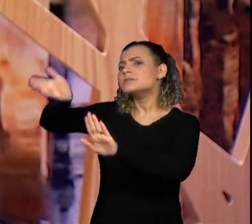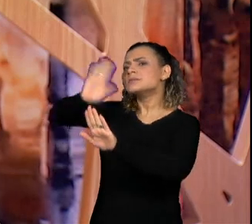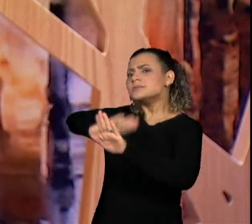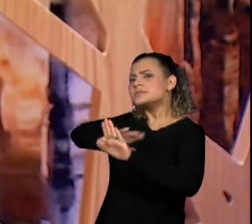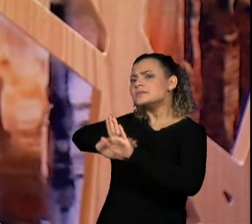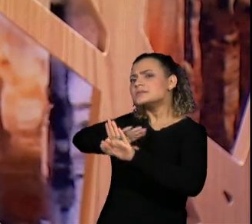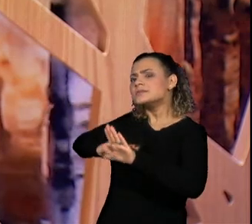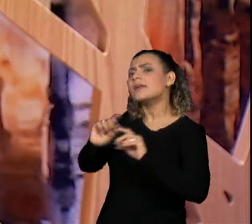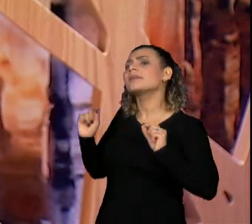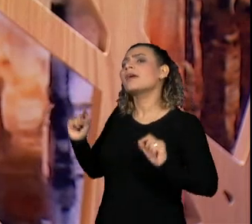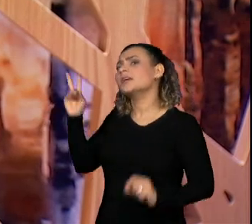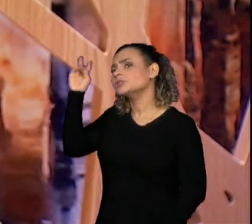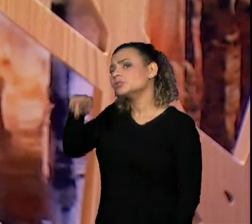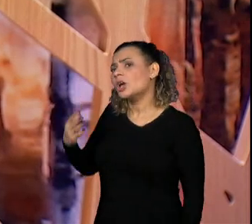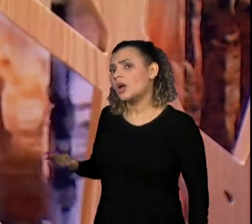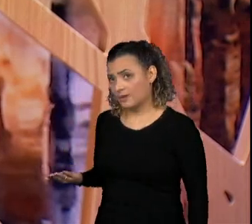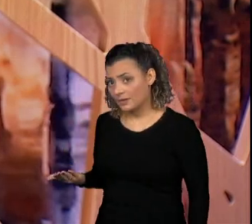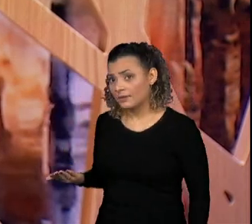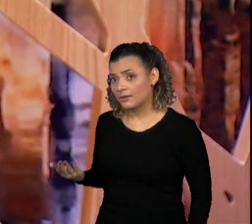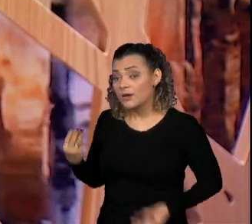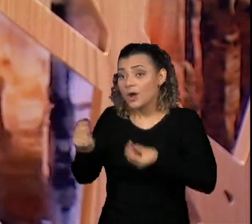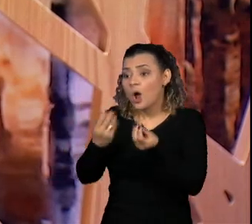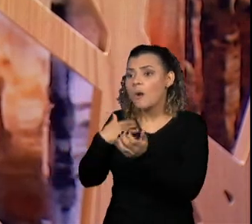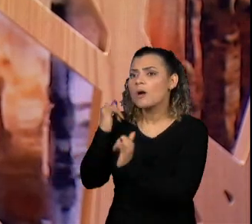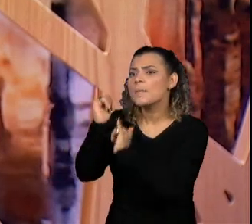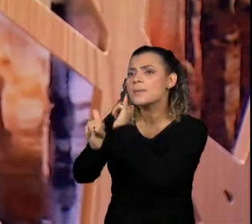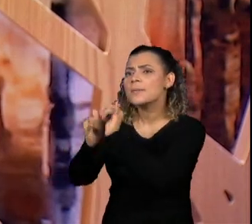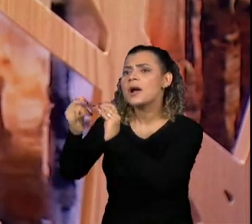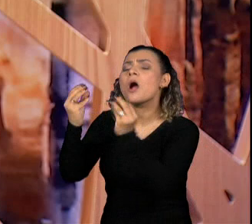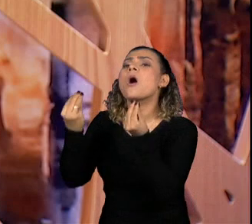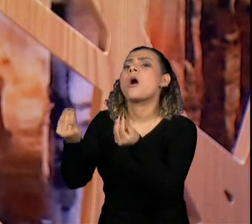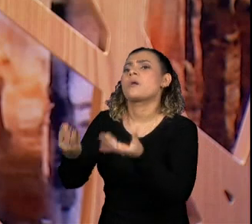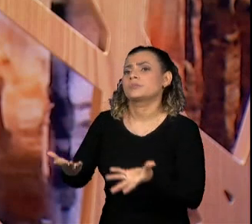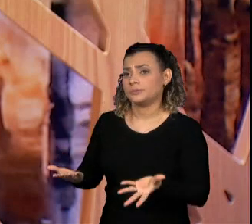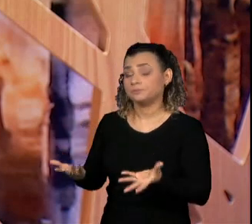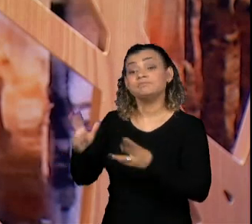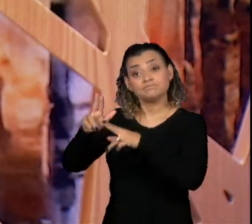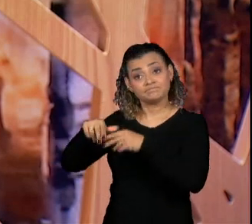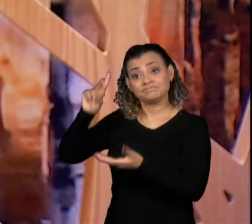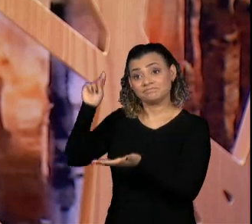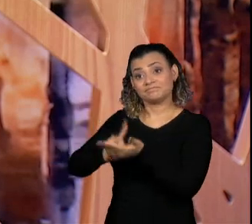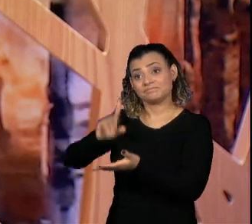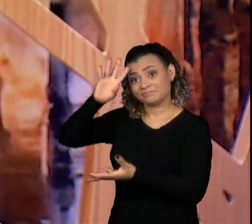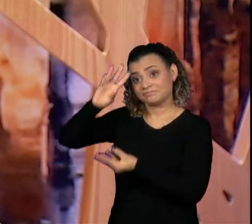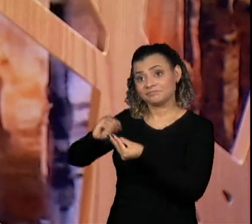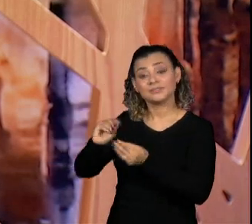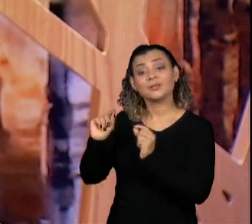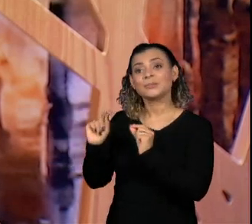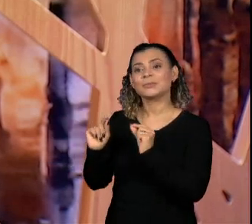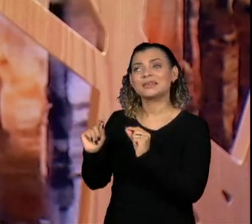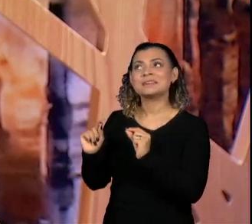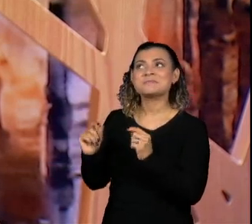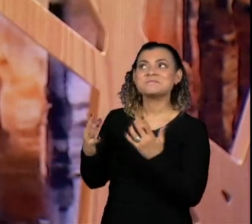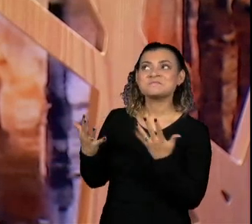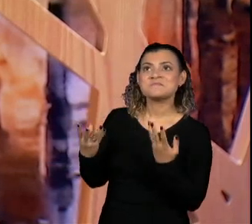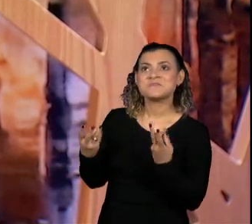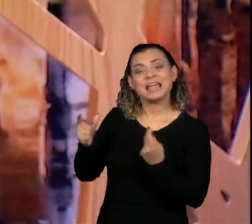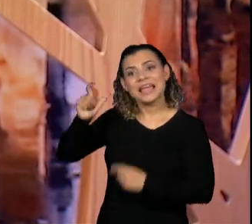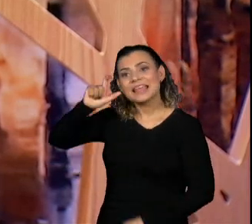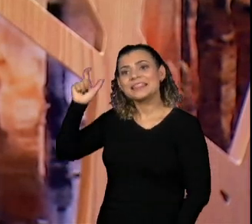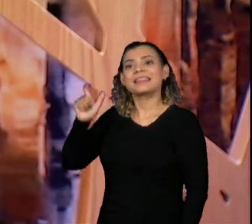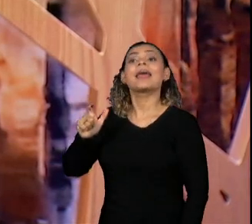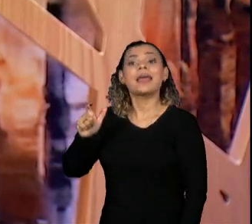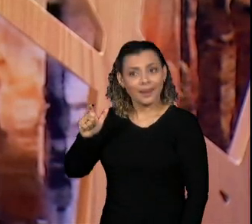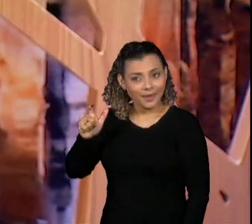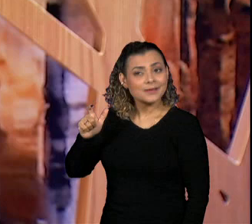detrás dessa história e da forma como foi contada. Então, isso também traz muito do interesse,